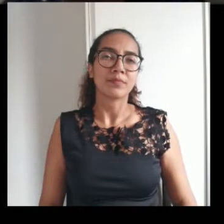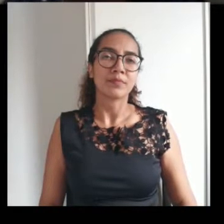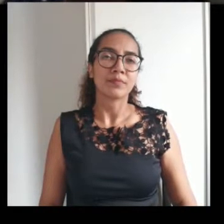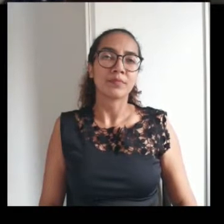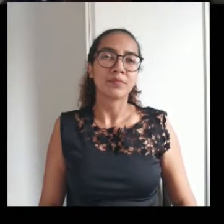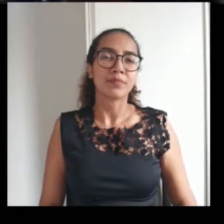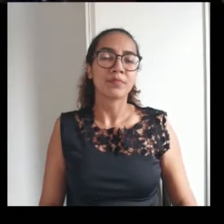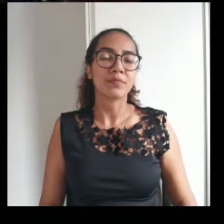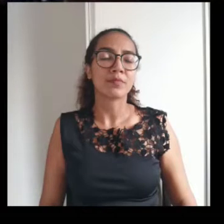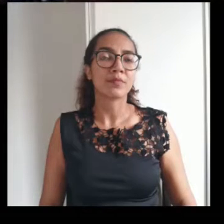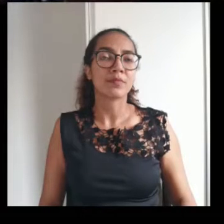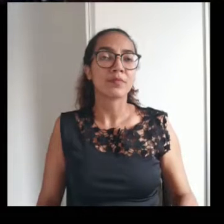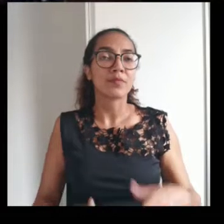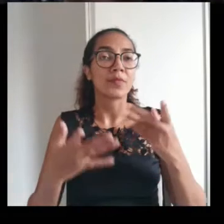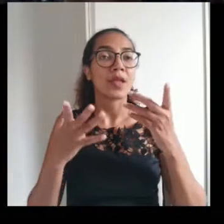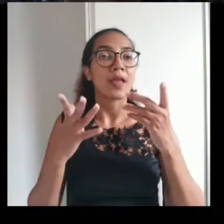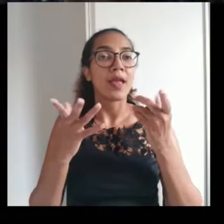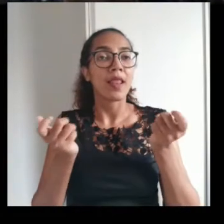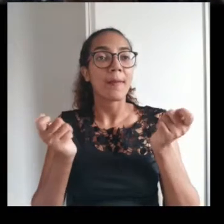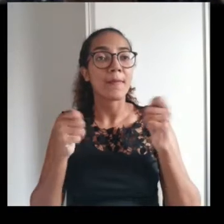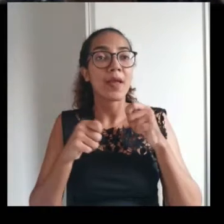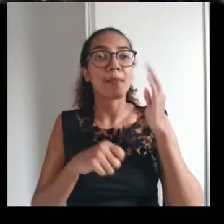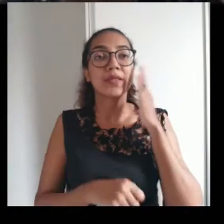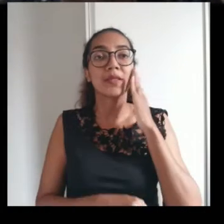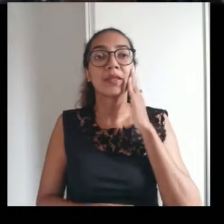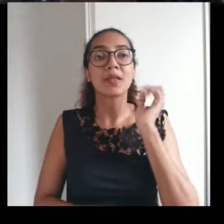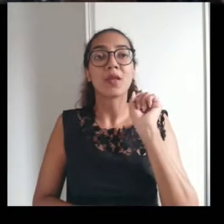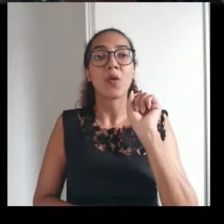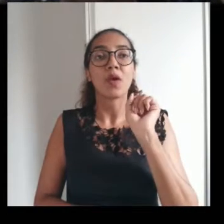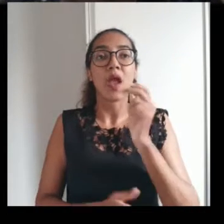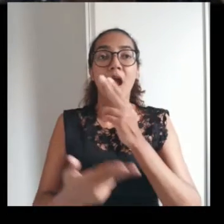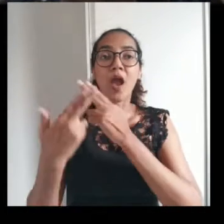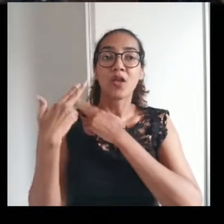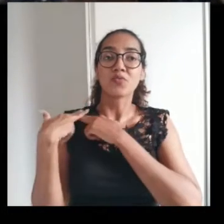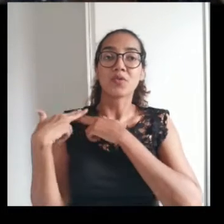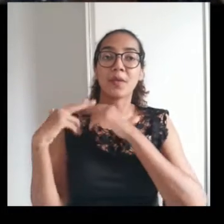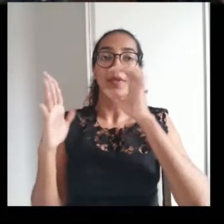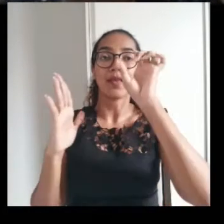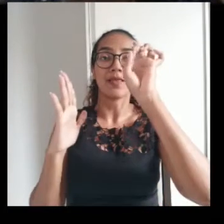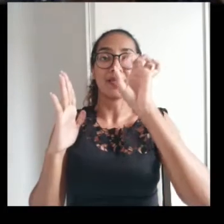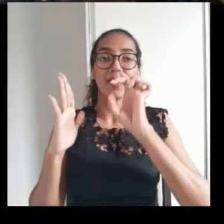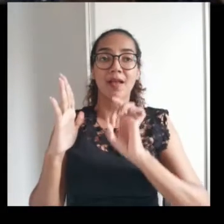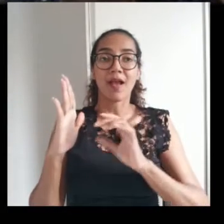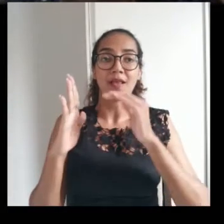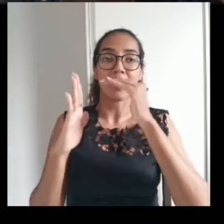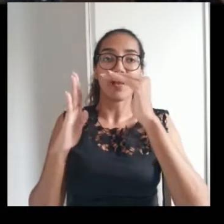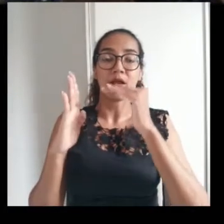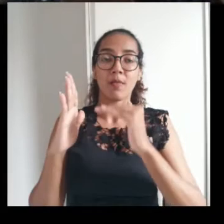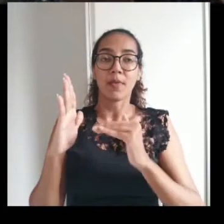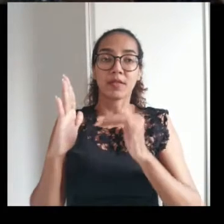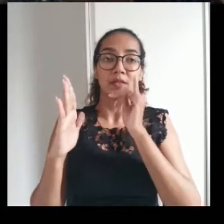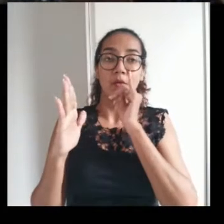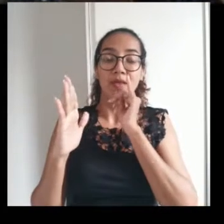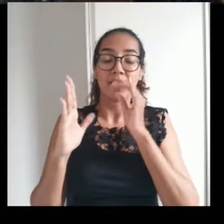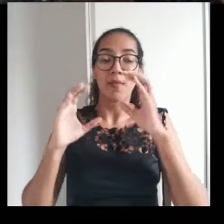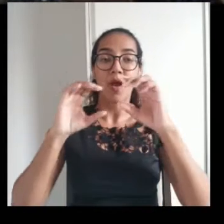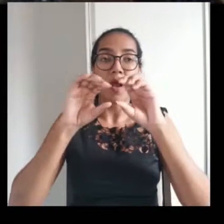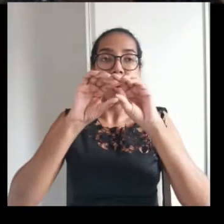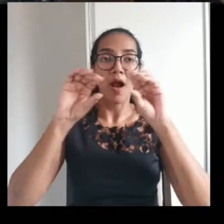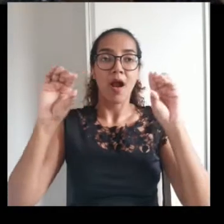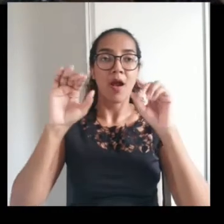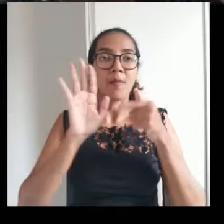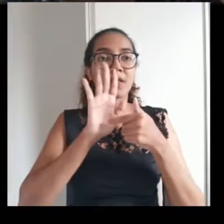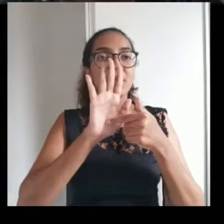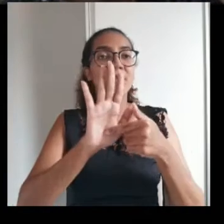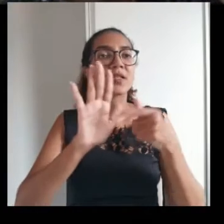definindo conjunto de responsabilidades. Então, por exemplo, na camada de apresentação, eu vou ter classes que dizem respeito à apresentação